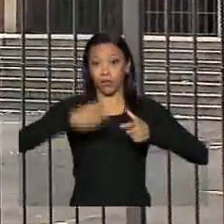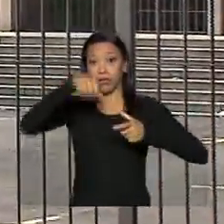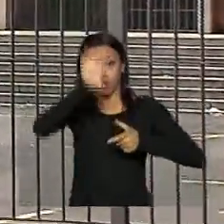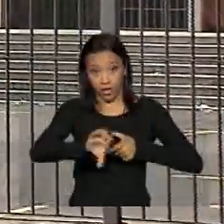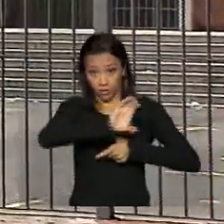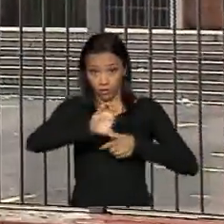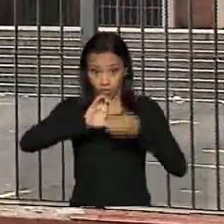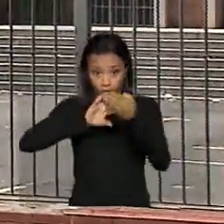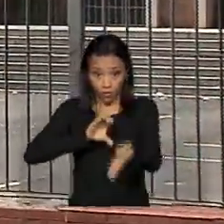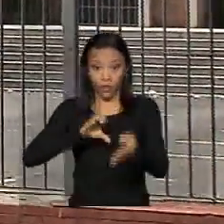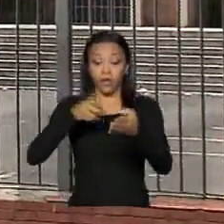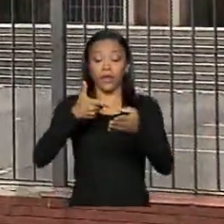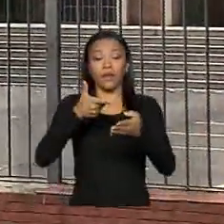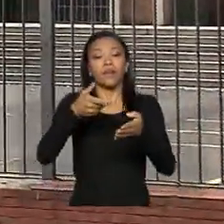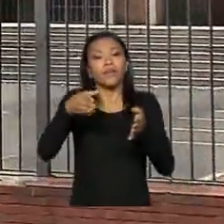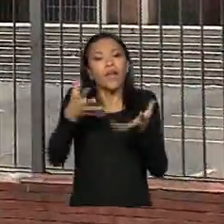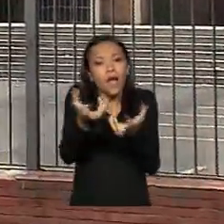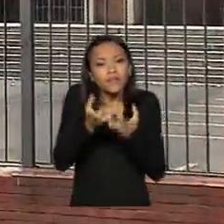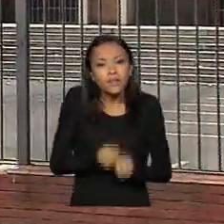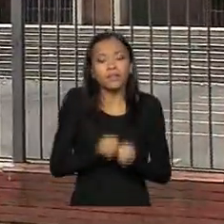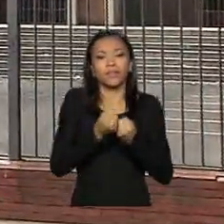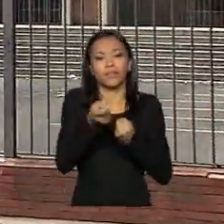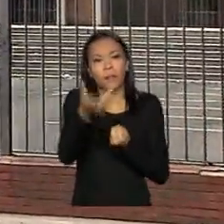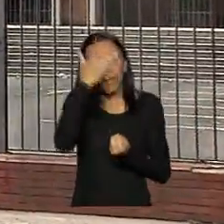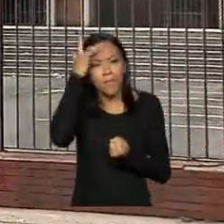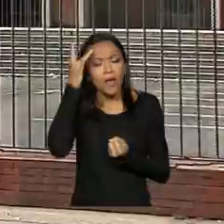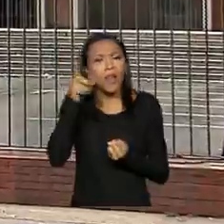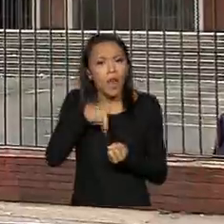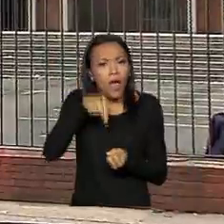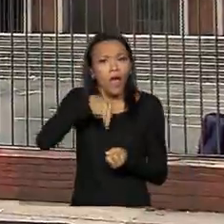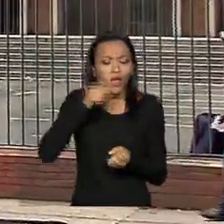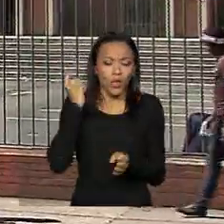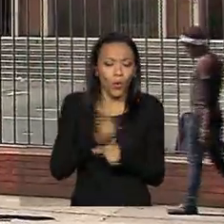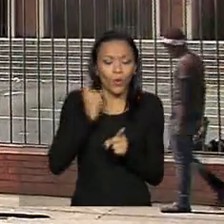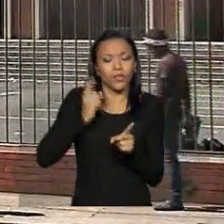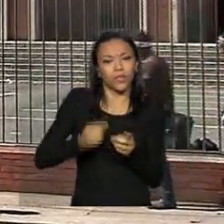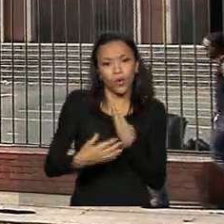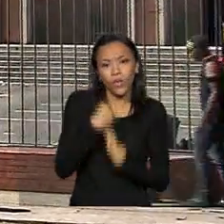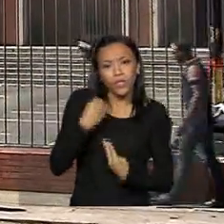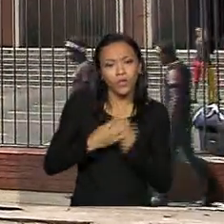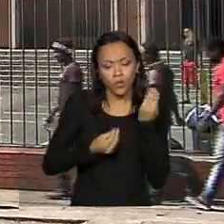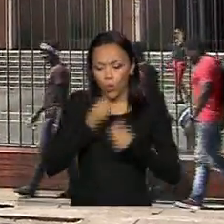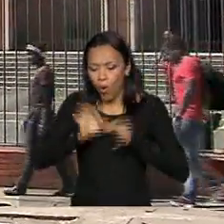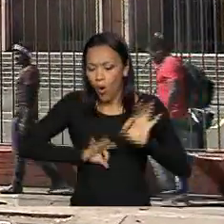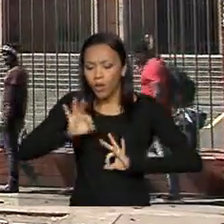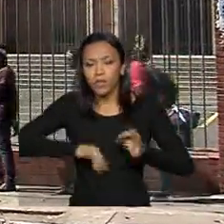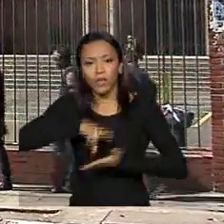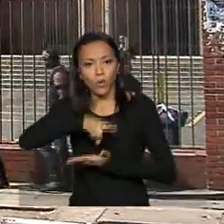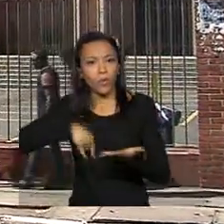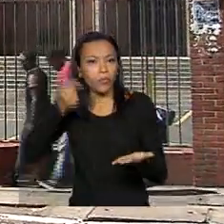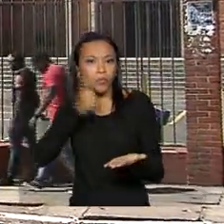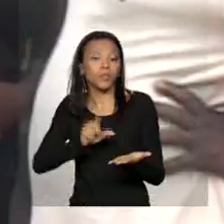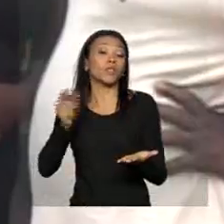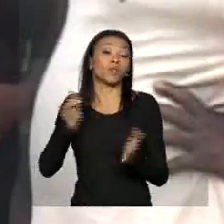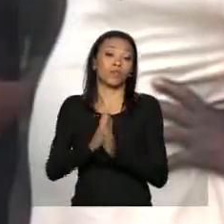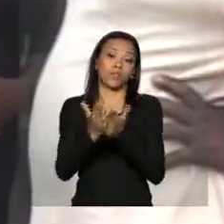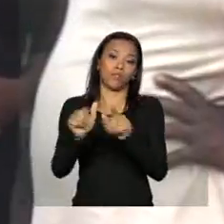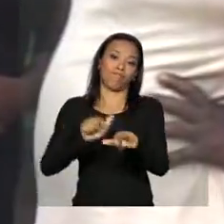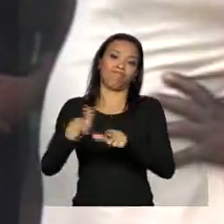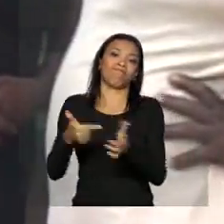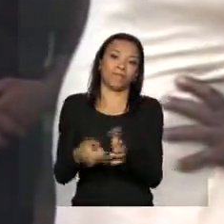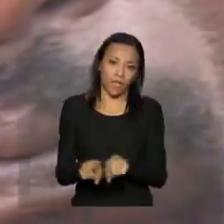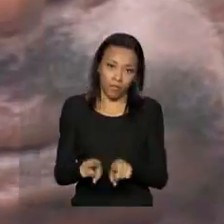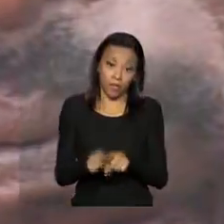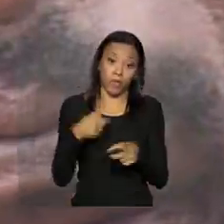do Glicério, região central da cidade, onde recebe orientações para regularizar a documentação e conseguir a carteira de trabalho. Para